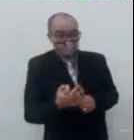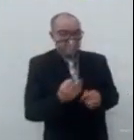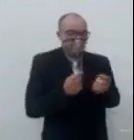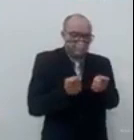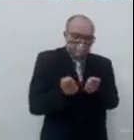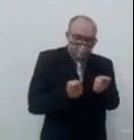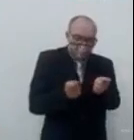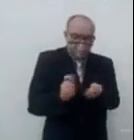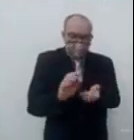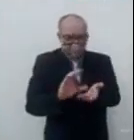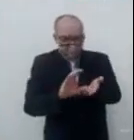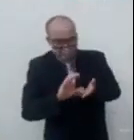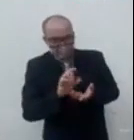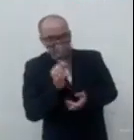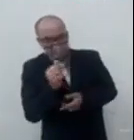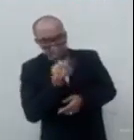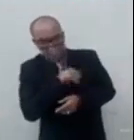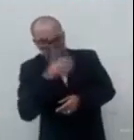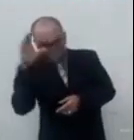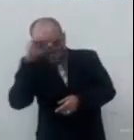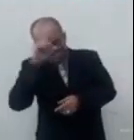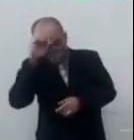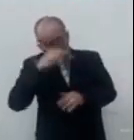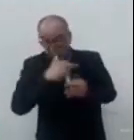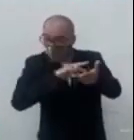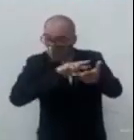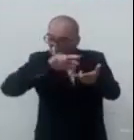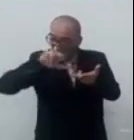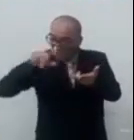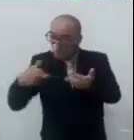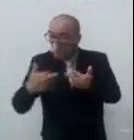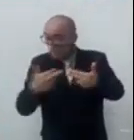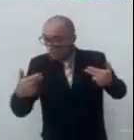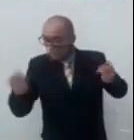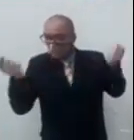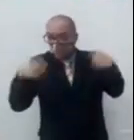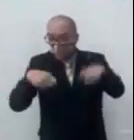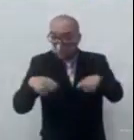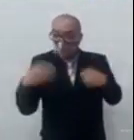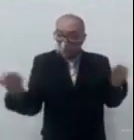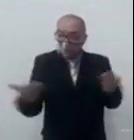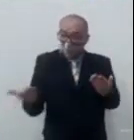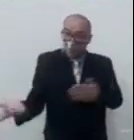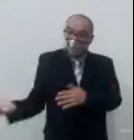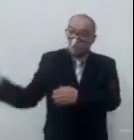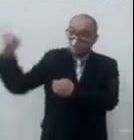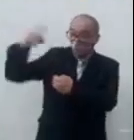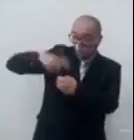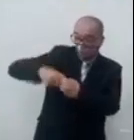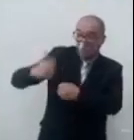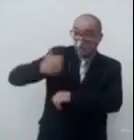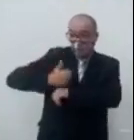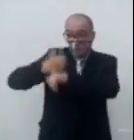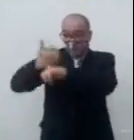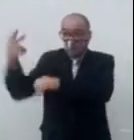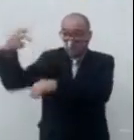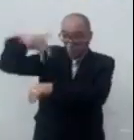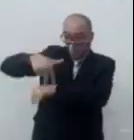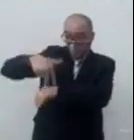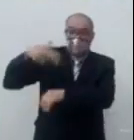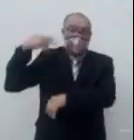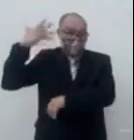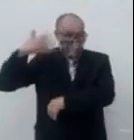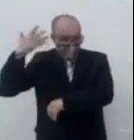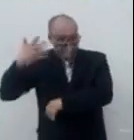licitação, fui despachar com o prefeito, aprendi muita coisa. E hoje eu estou aqui para falar para vocês. Um